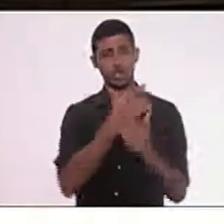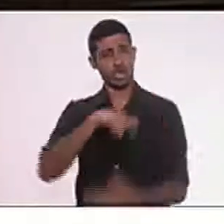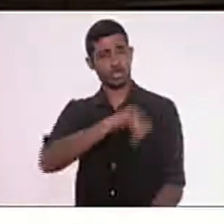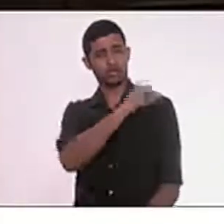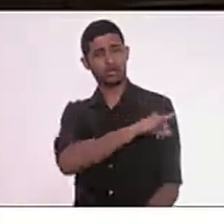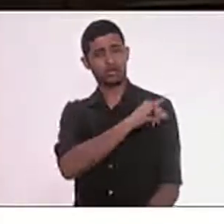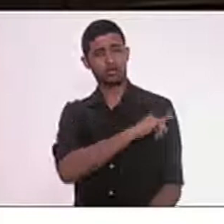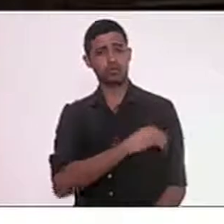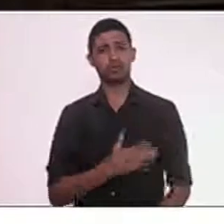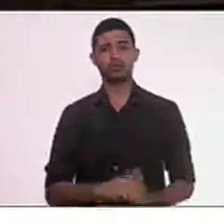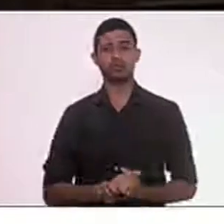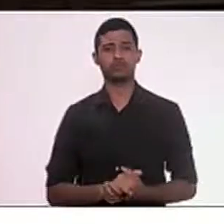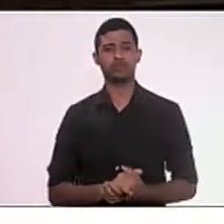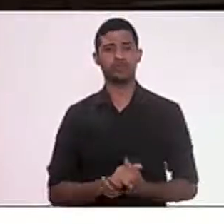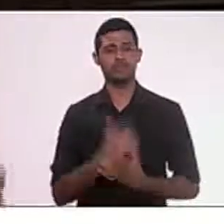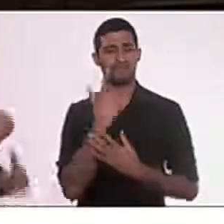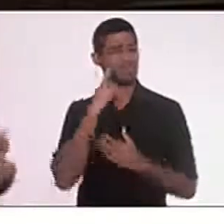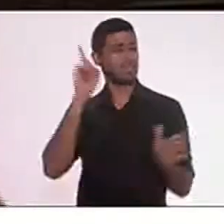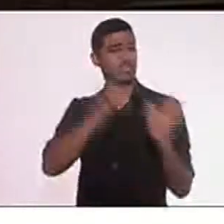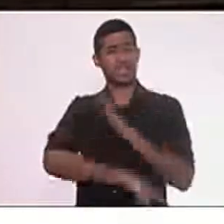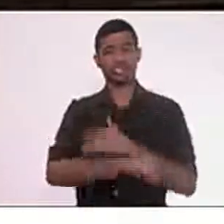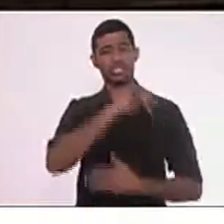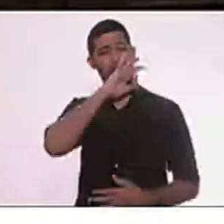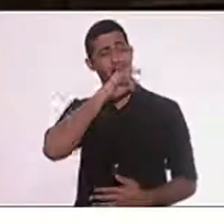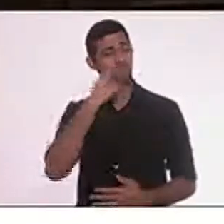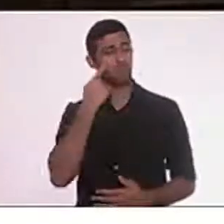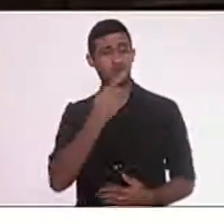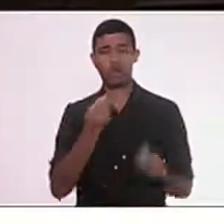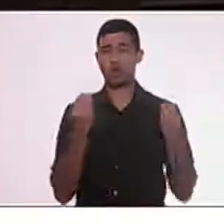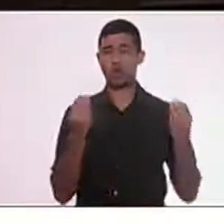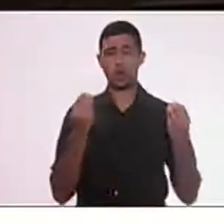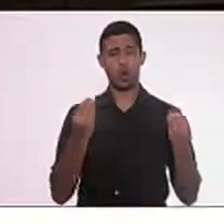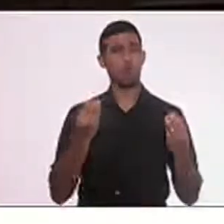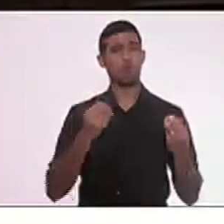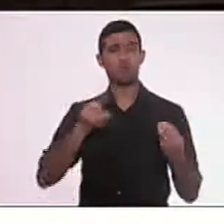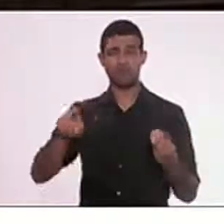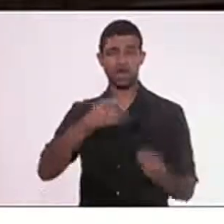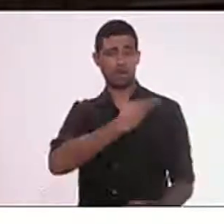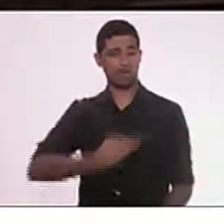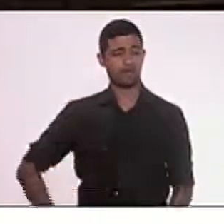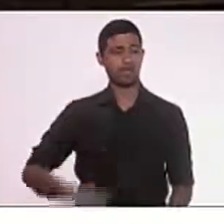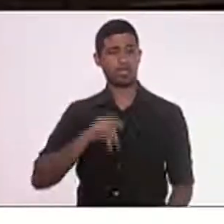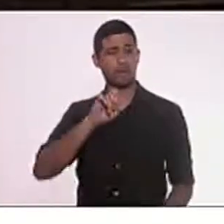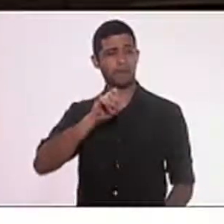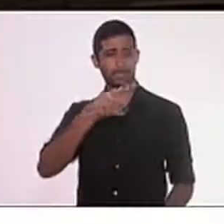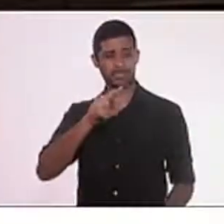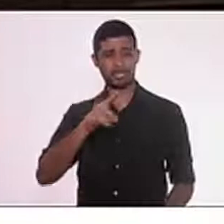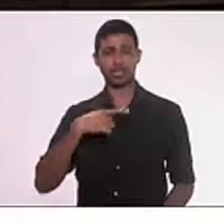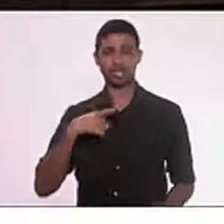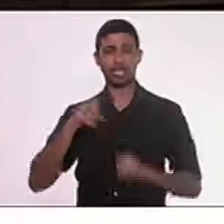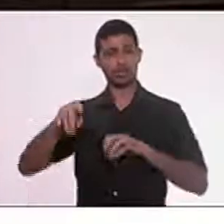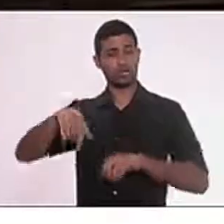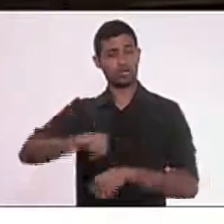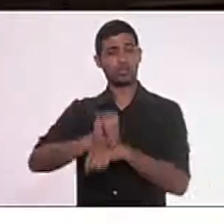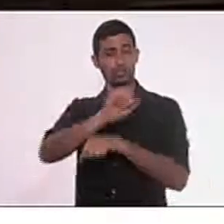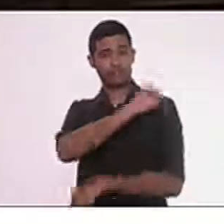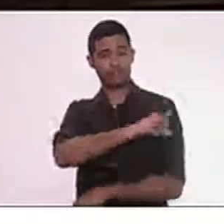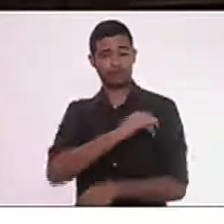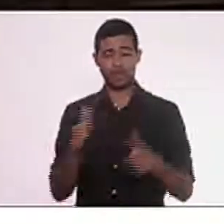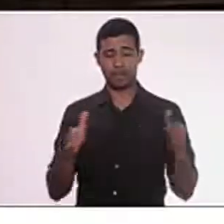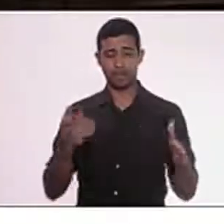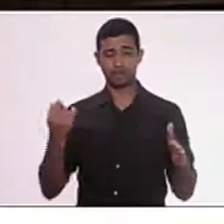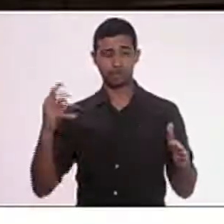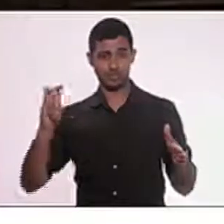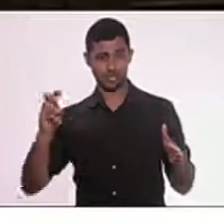Janeiro, marca negativa, marca indelével do desgoverno Pezão na educação do Rio de Janeiro no período